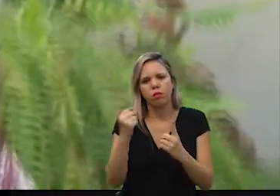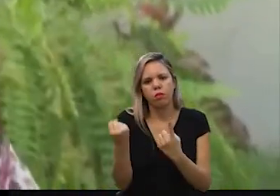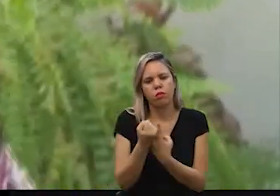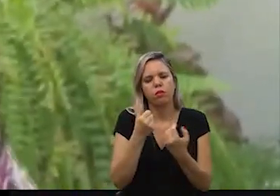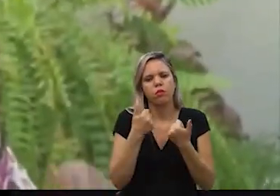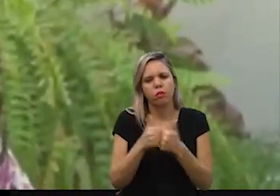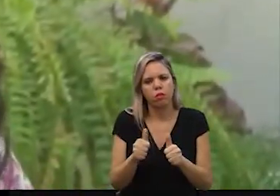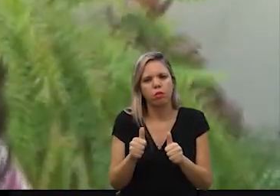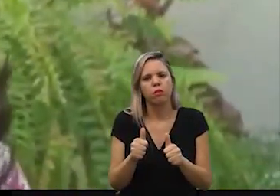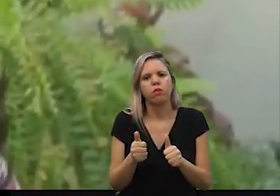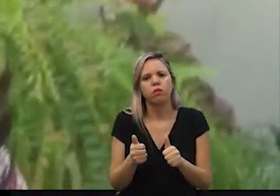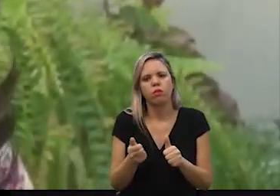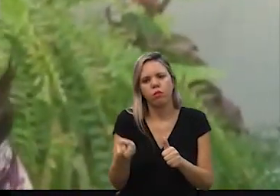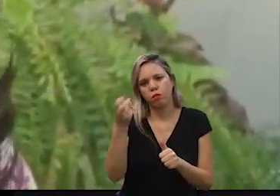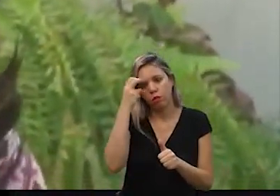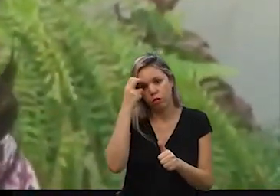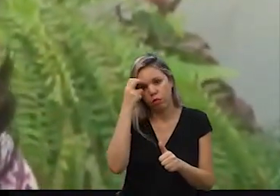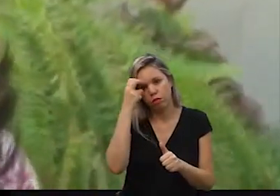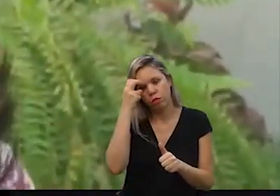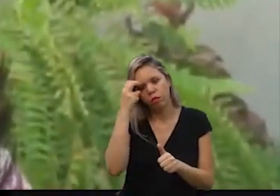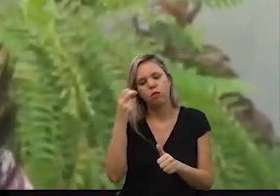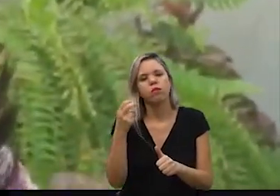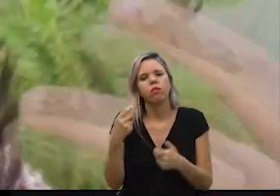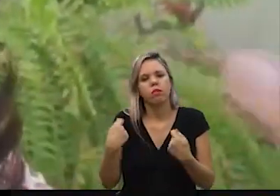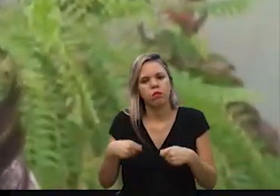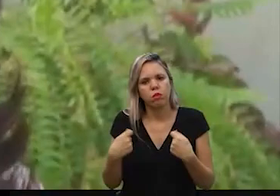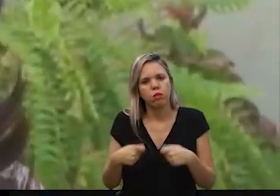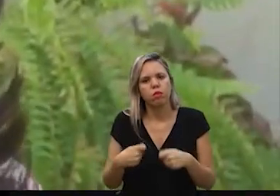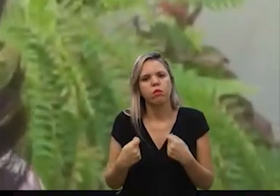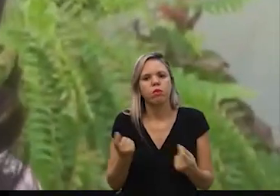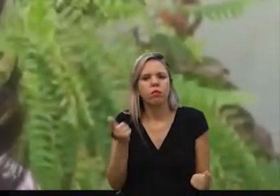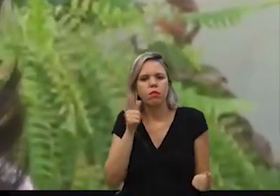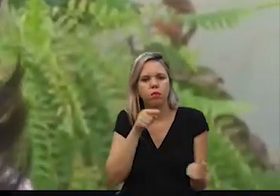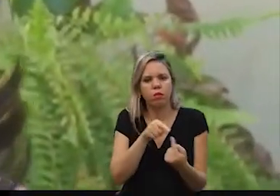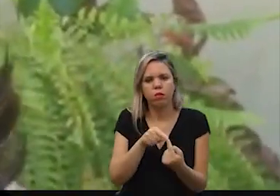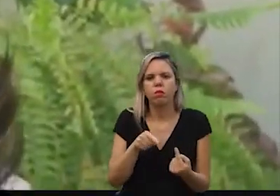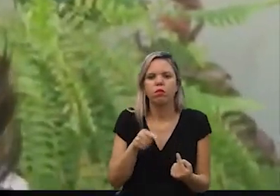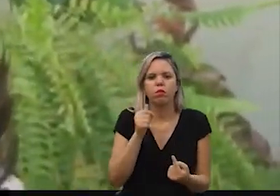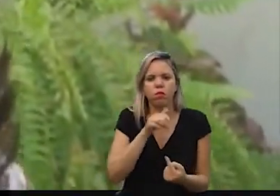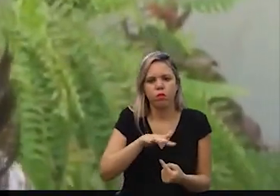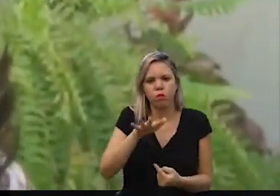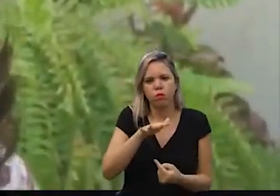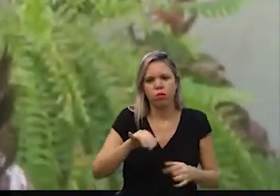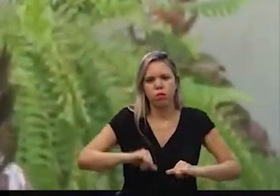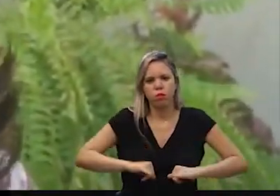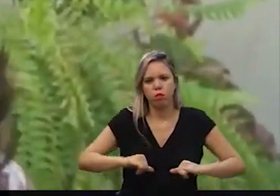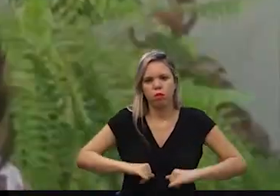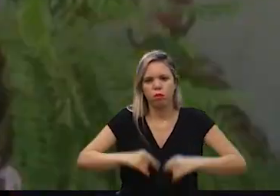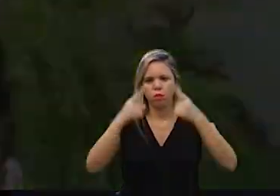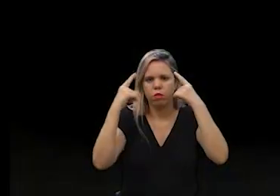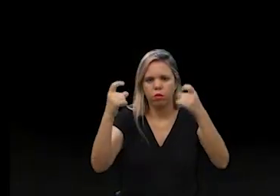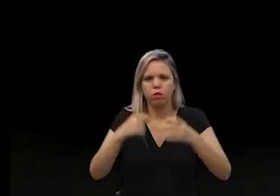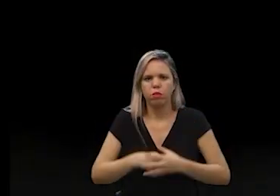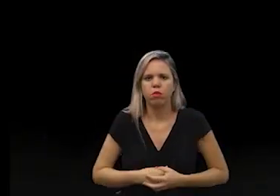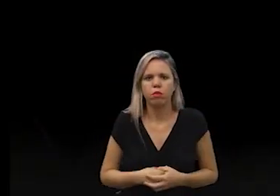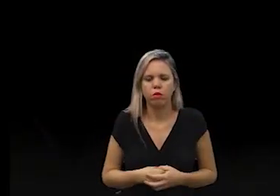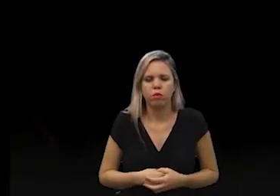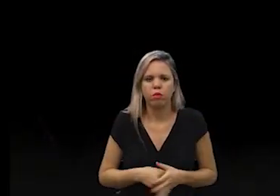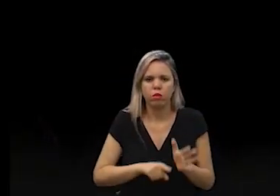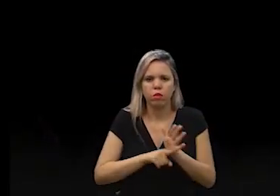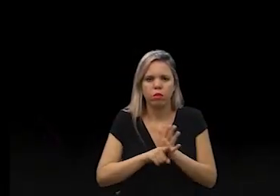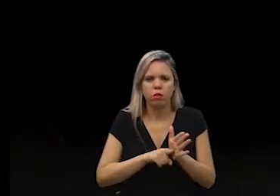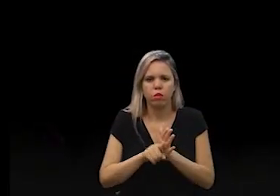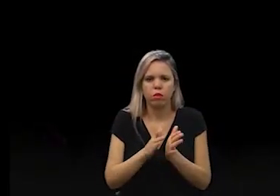de Transporte, de Cultura, porque é preciso alcançar essa mulher que está em situação de violência. Segundo o